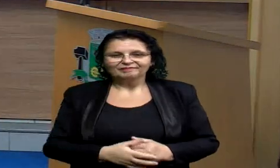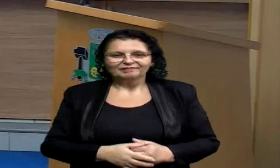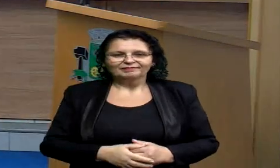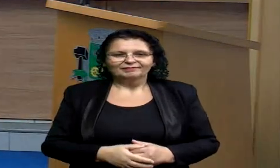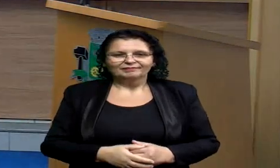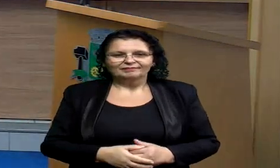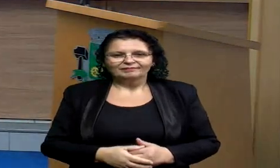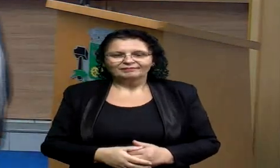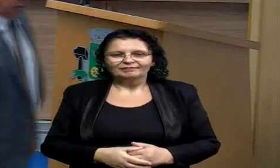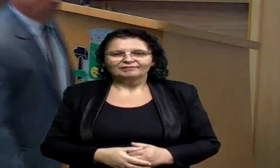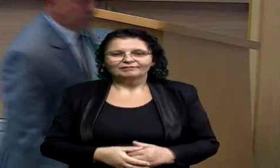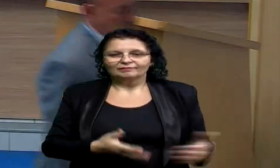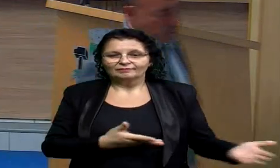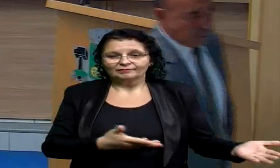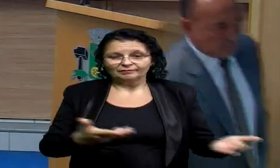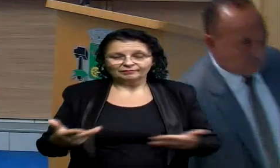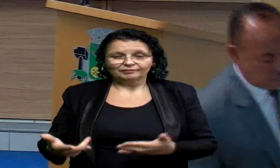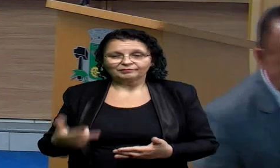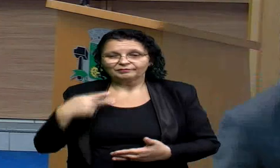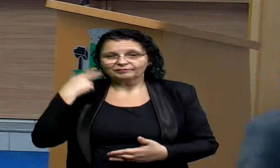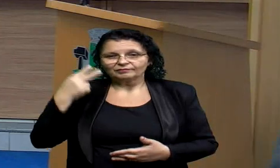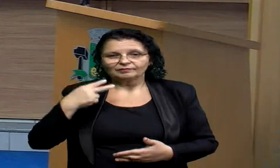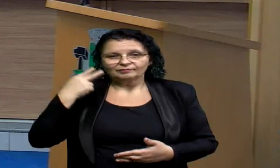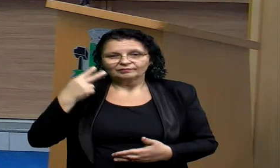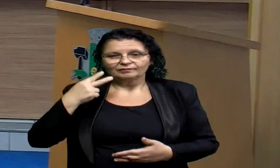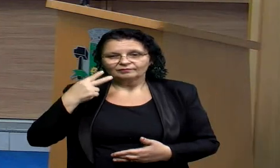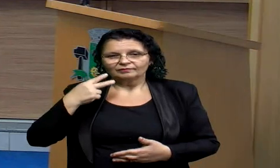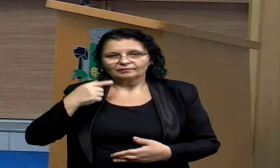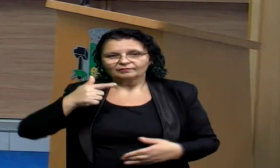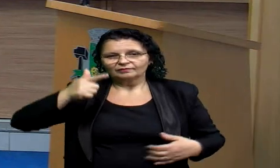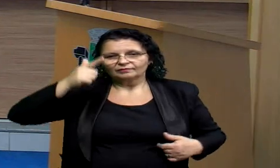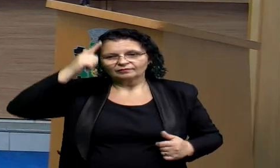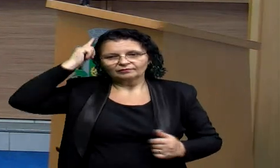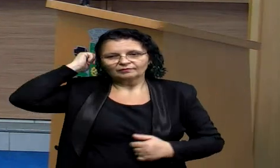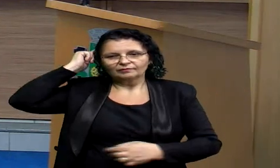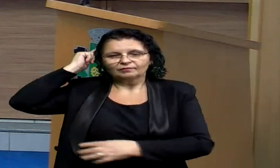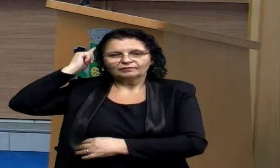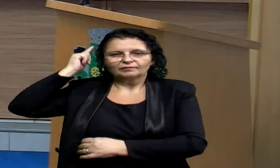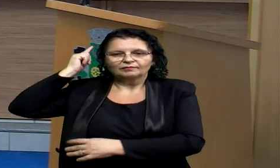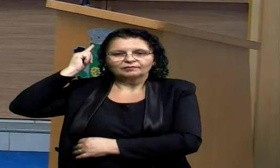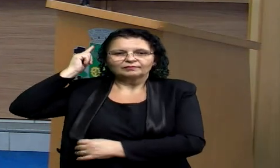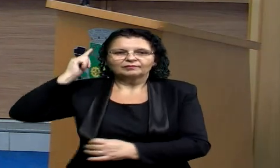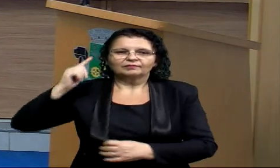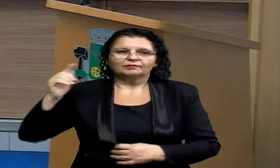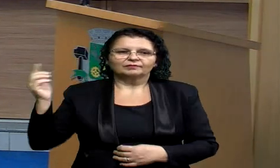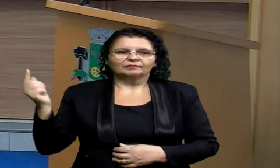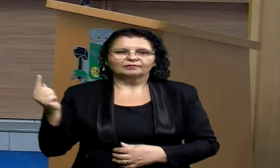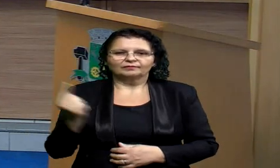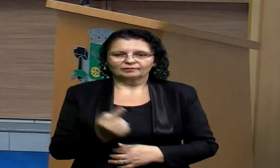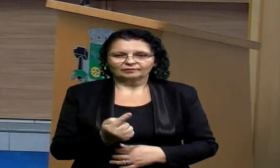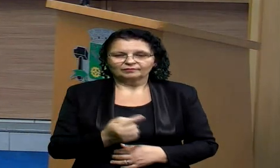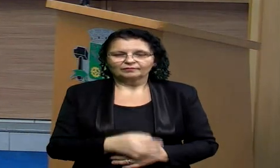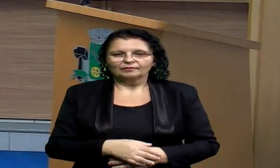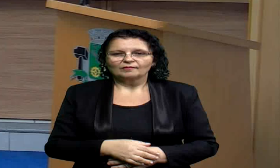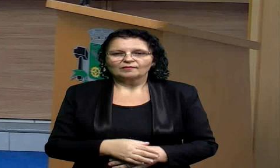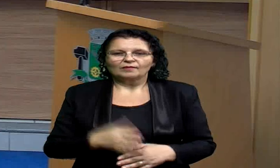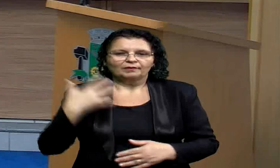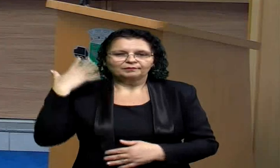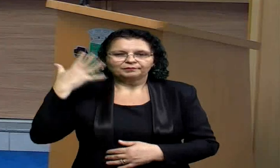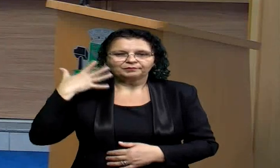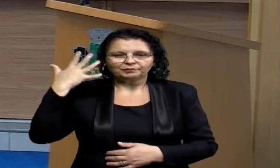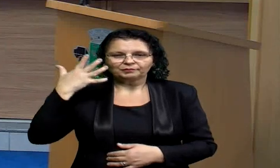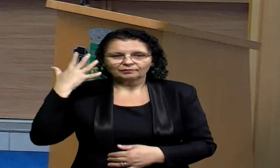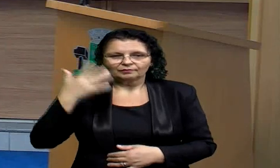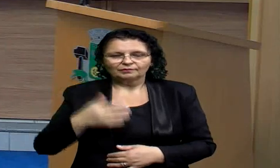Maria convido o Nobre Vereador Adalto tot do Mós para fazer uso da